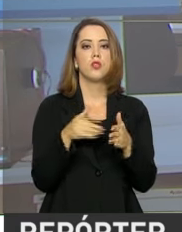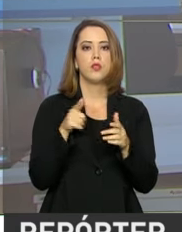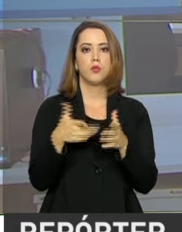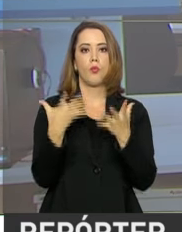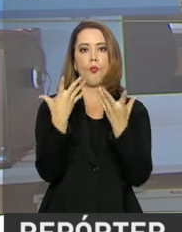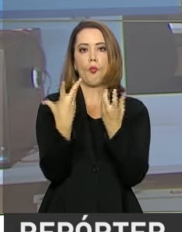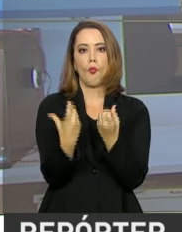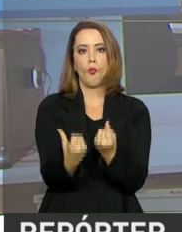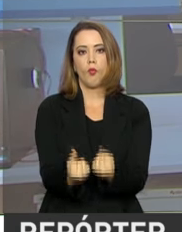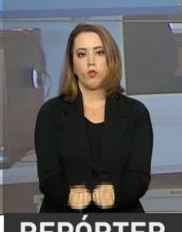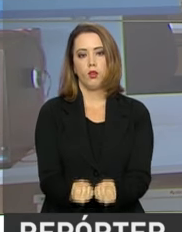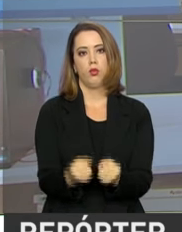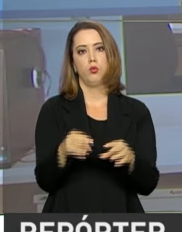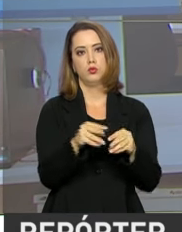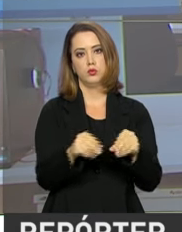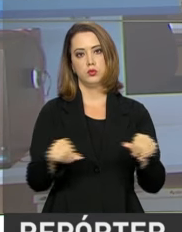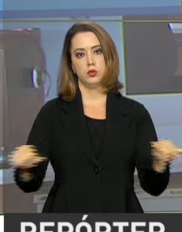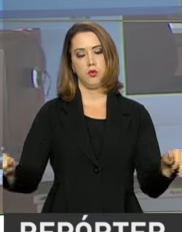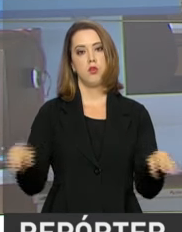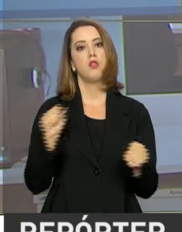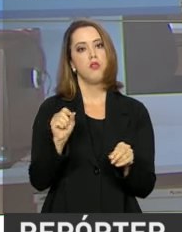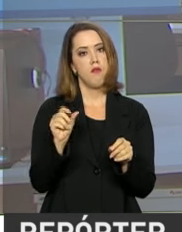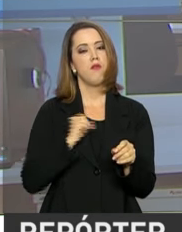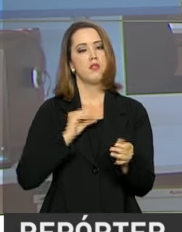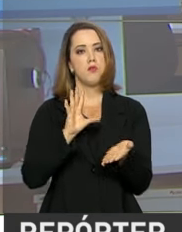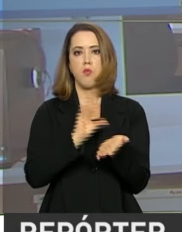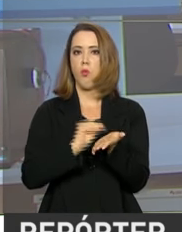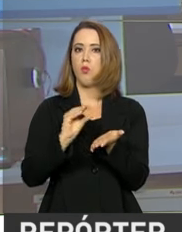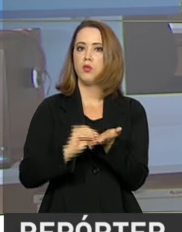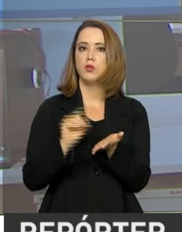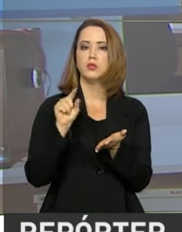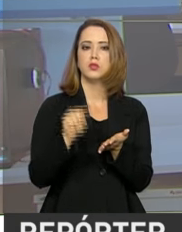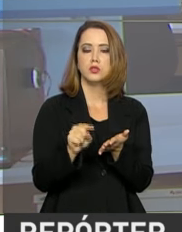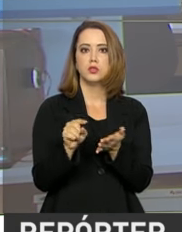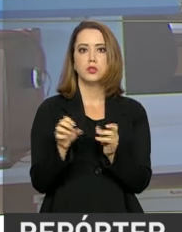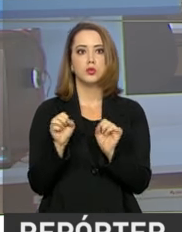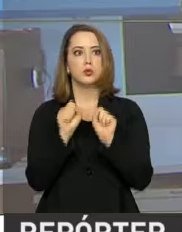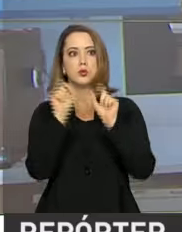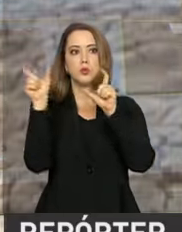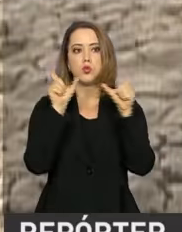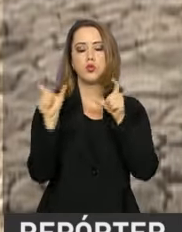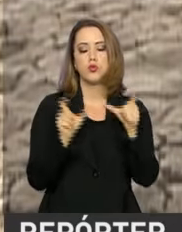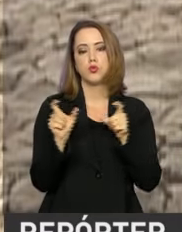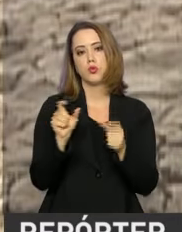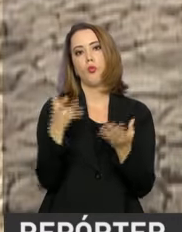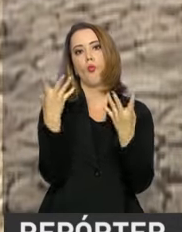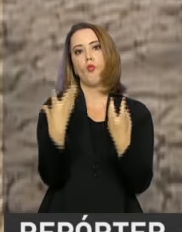sistema de alerta precoce de seca, um fenômeno comum no semiárido brasileiro.